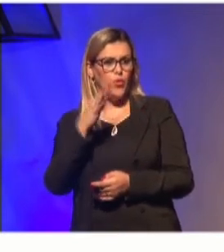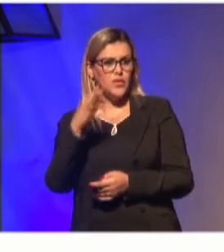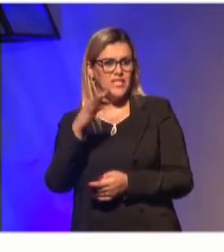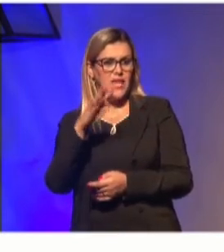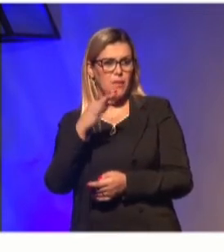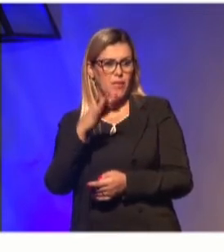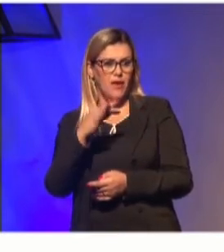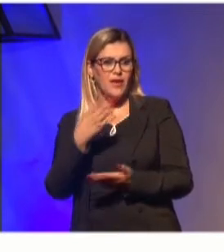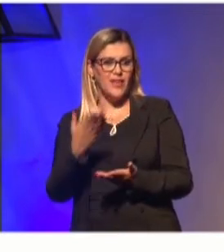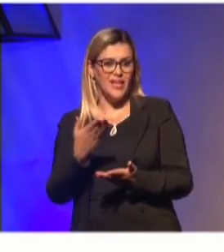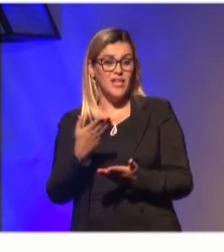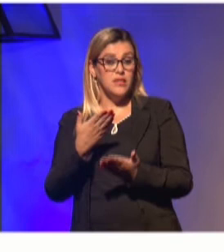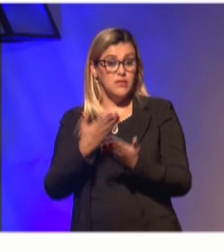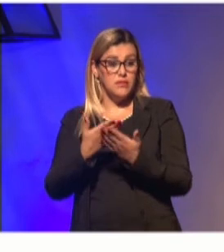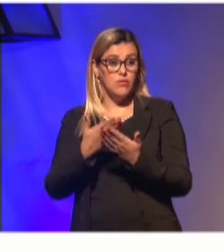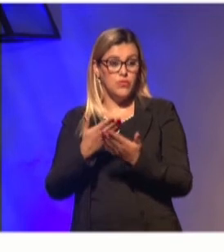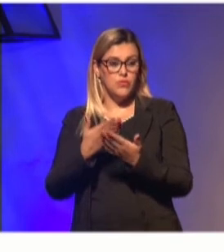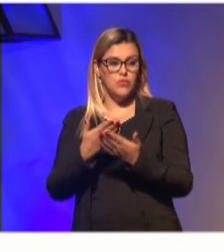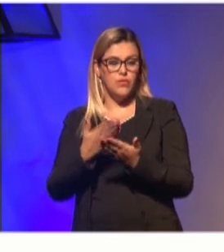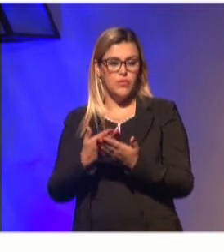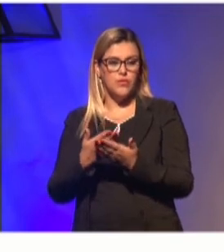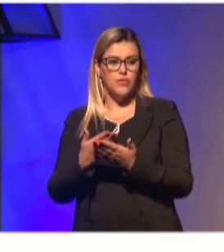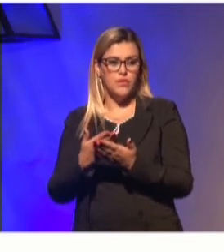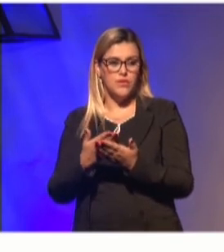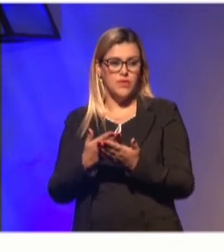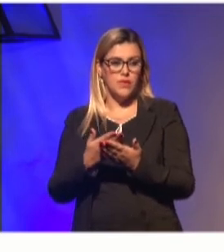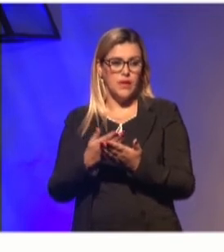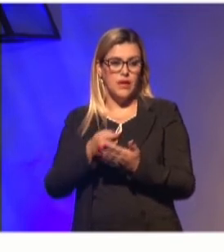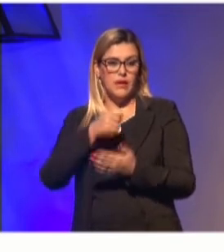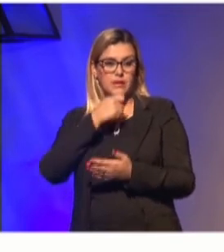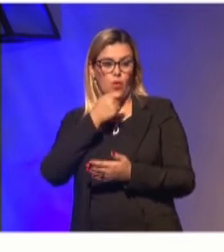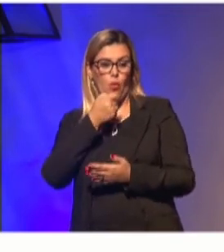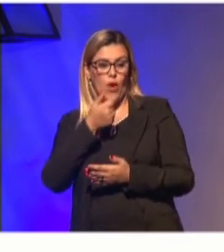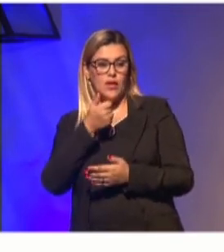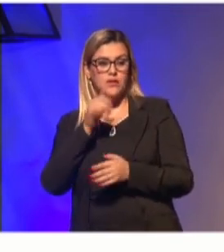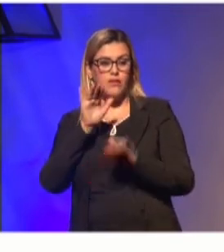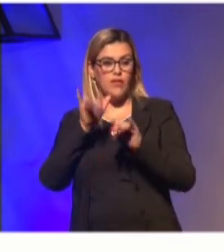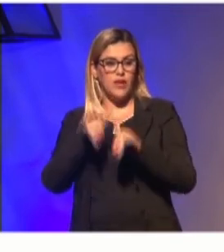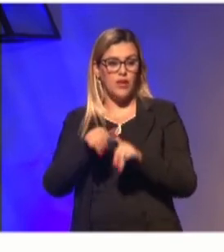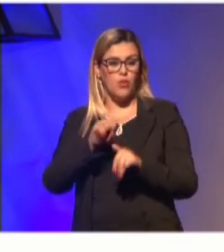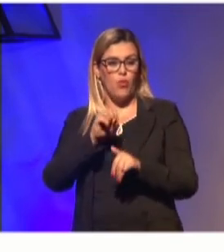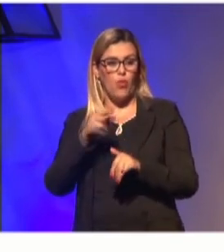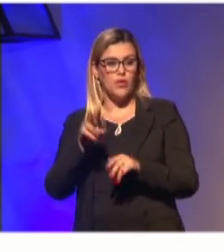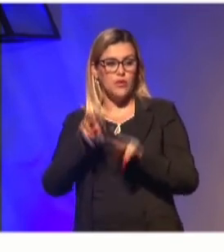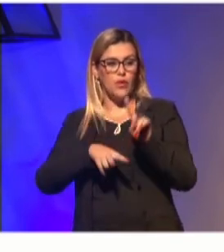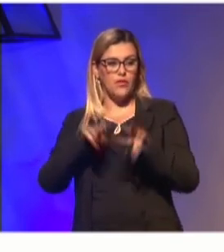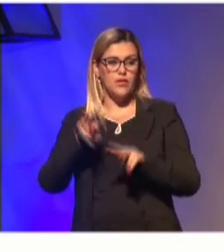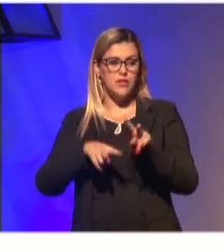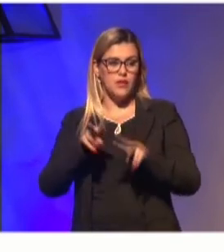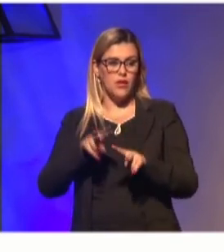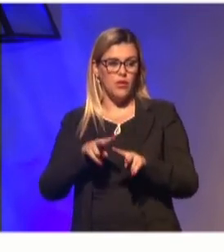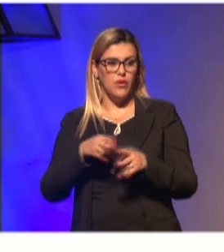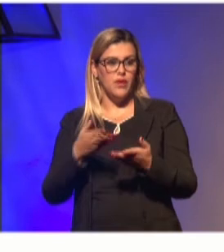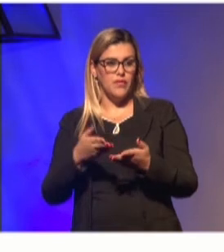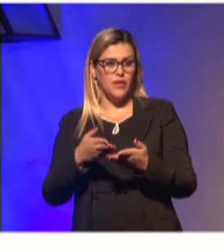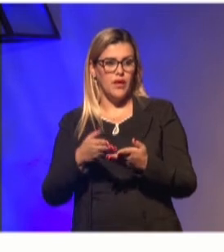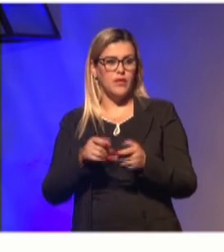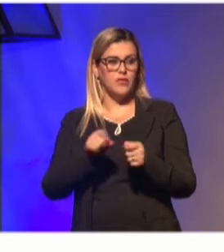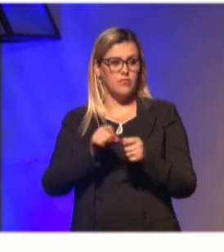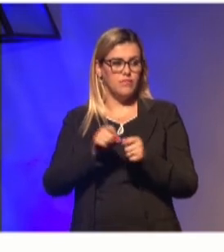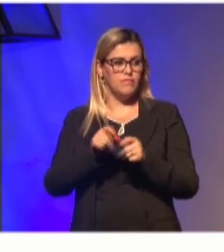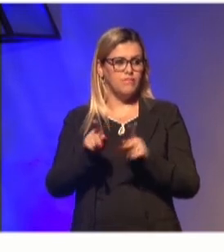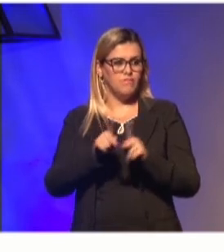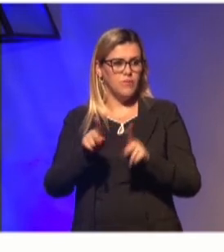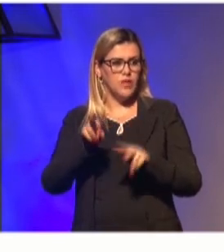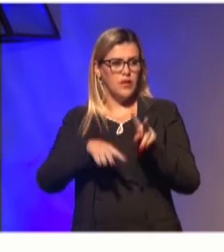impressos, né? Então são estudos que estão ou numa fase final de elaboração ou estão em revisão. Então, se Parisotto, Lebano, Du tiver